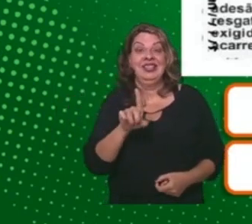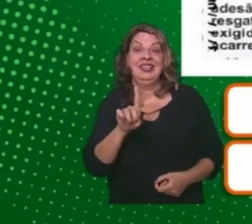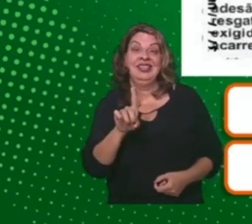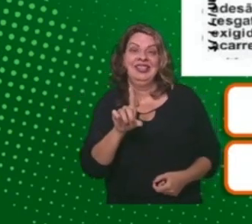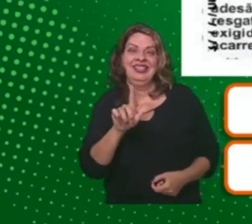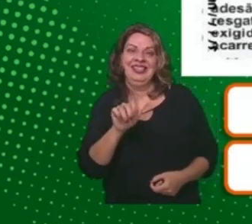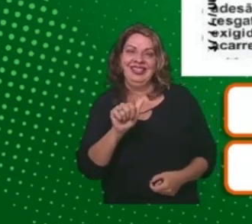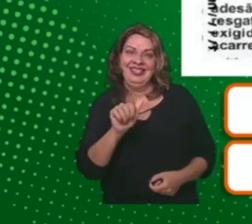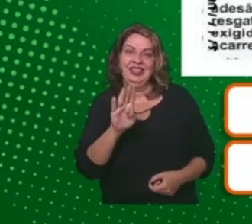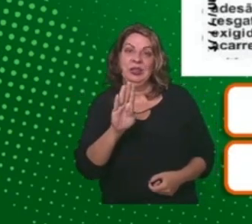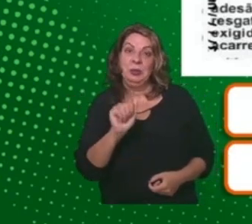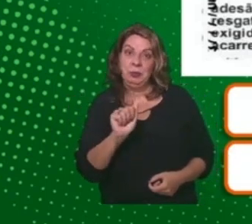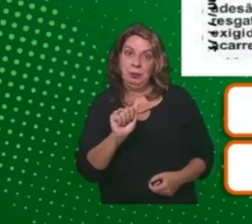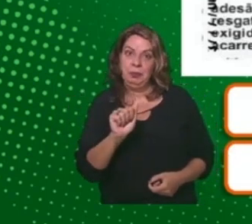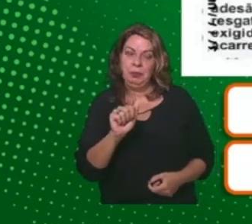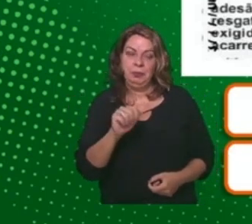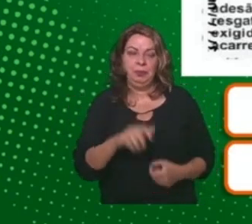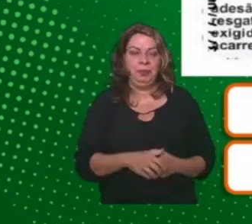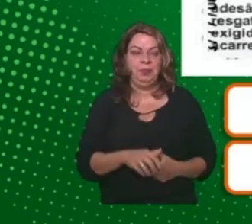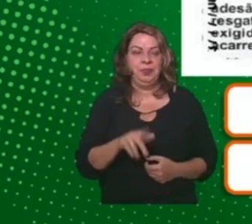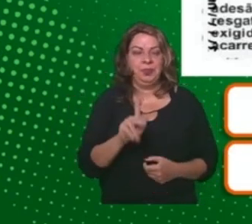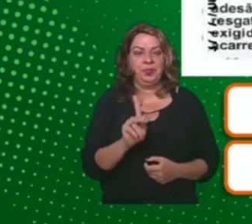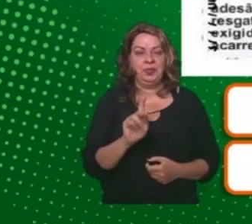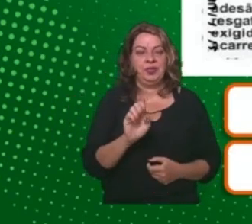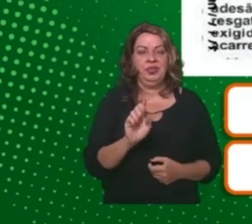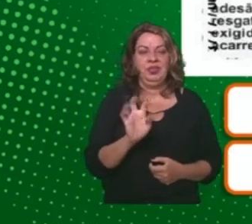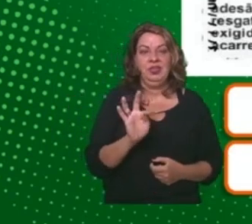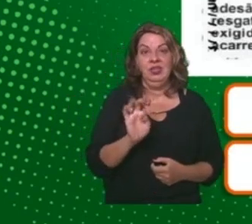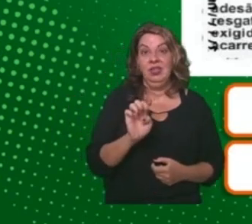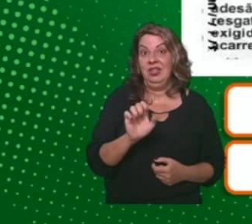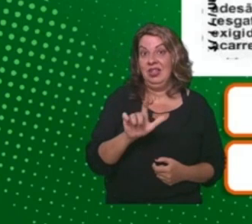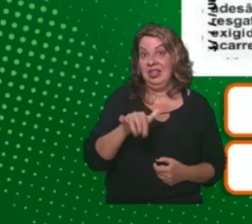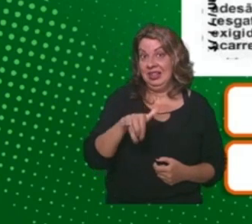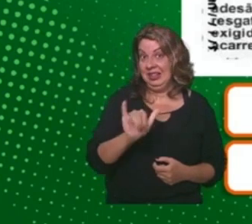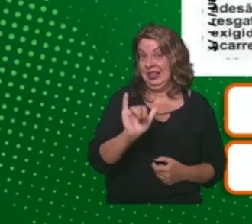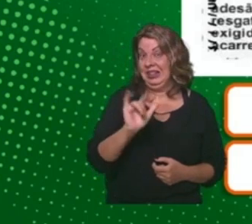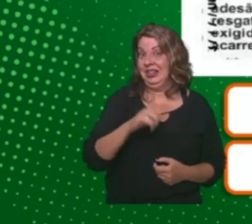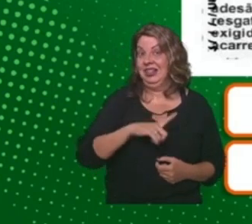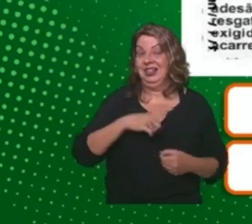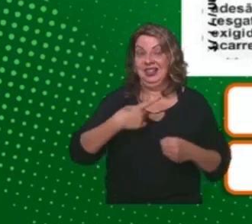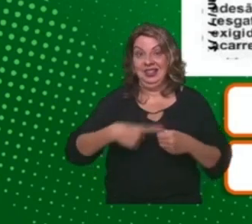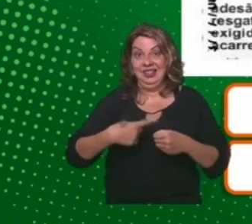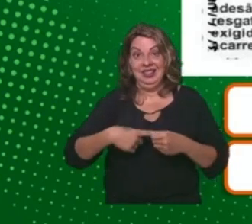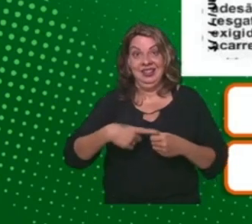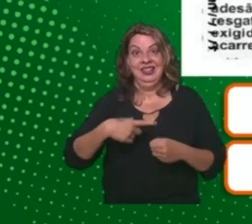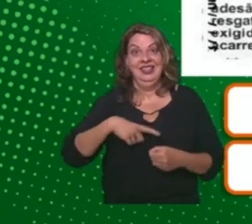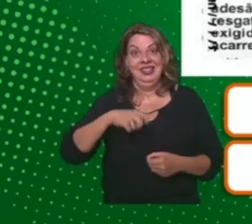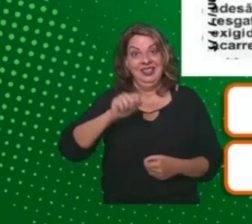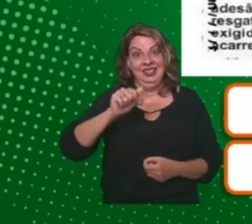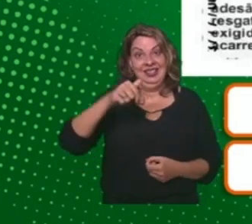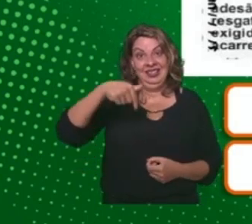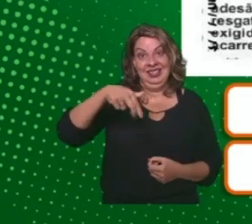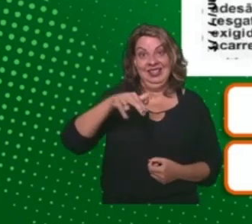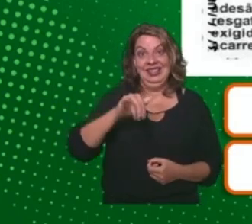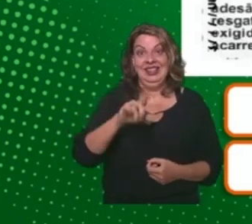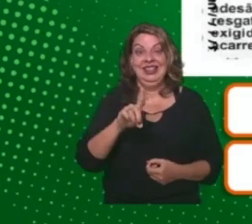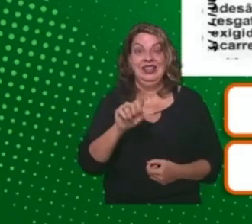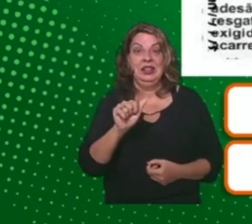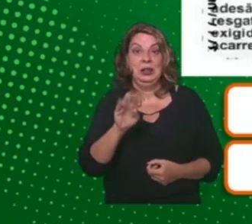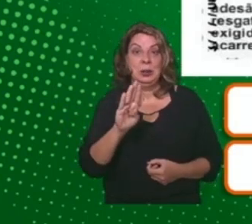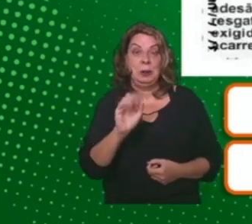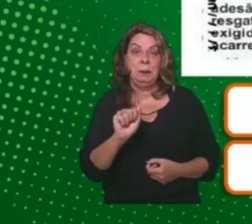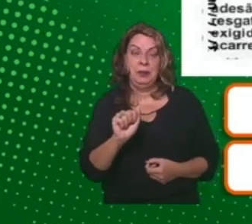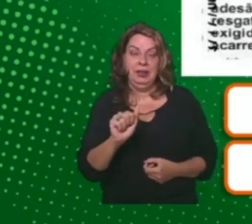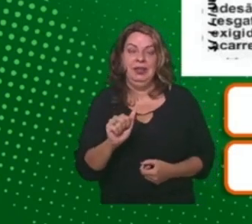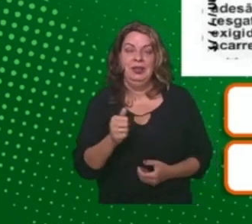É, Kathleen Aparecida dos Santos, é de aqui da Ban, adquiriu com um Sebinho Machixe. Olha aí,